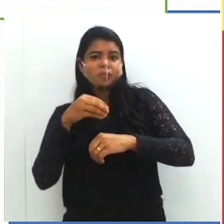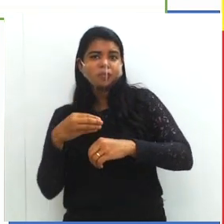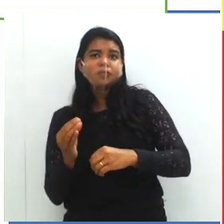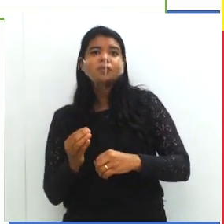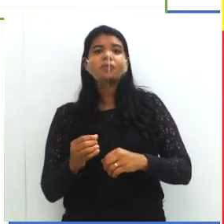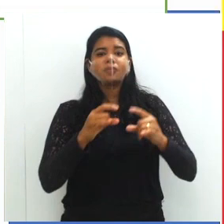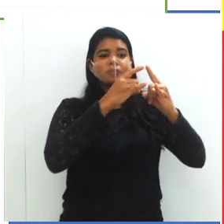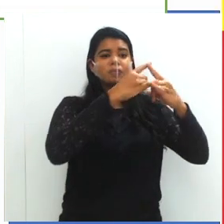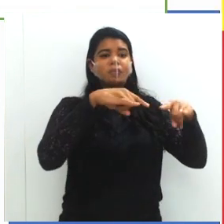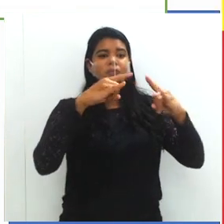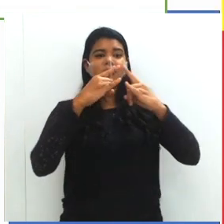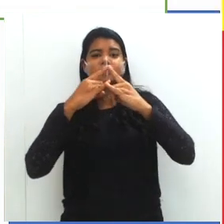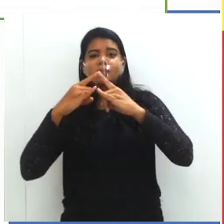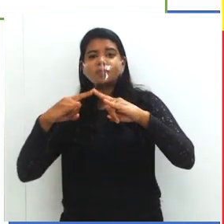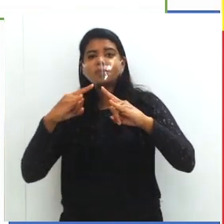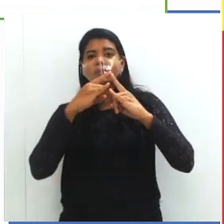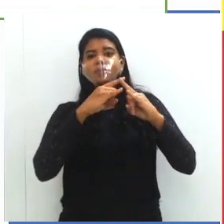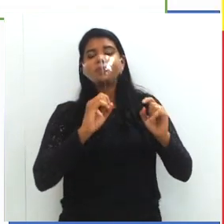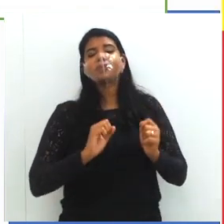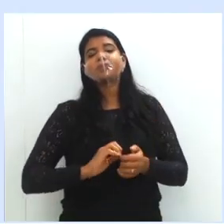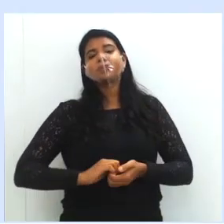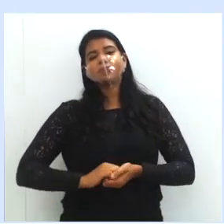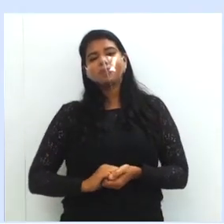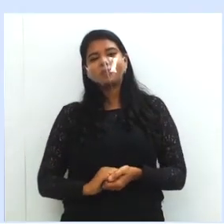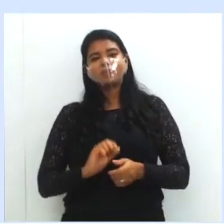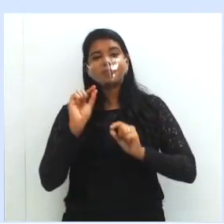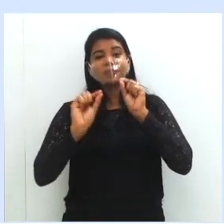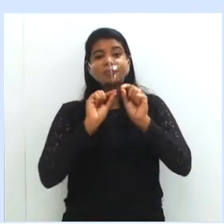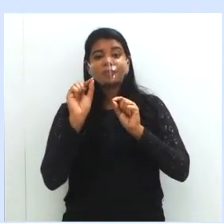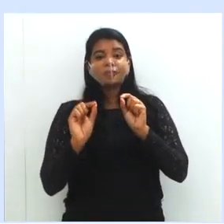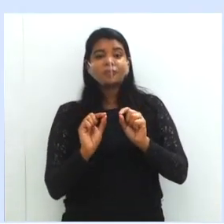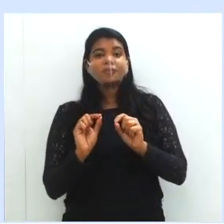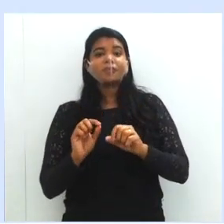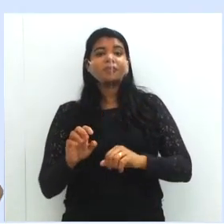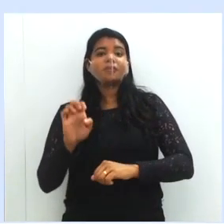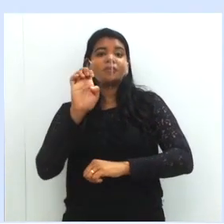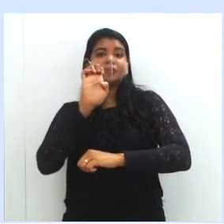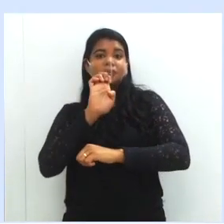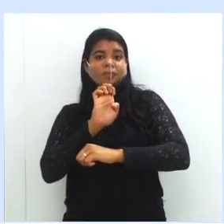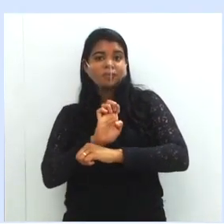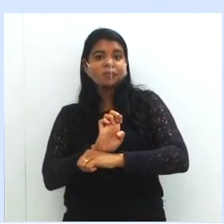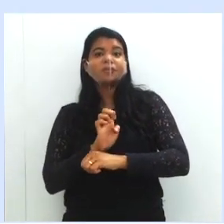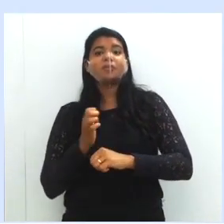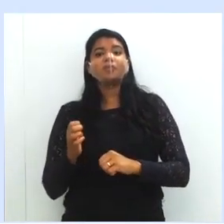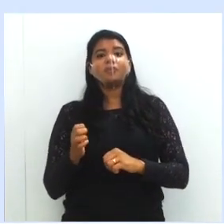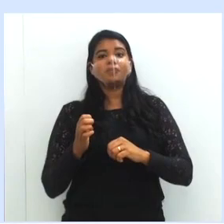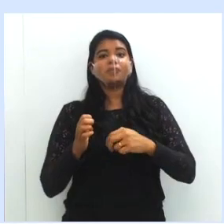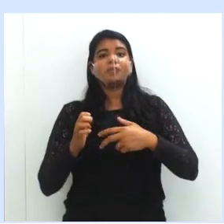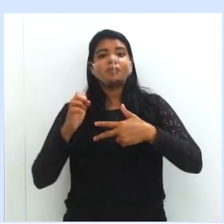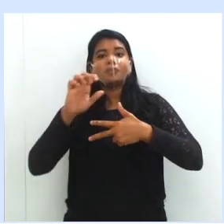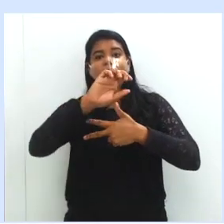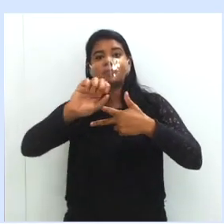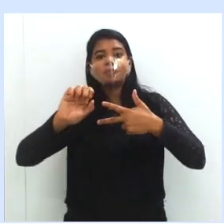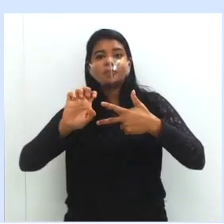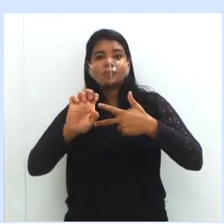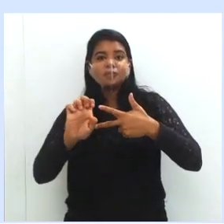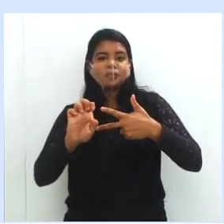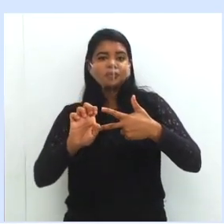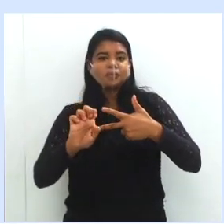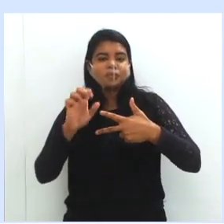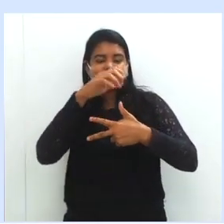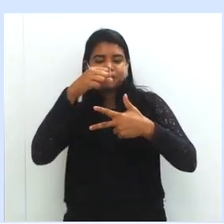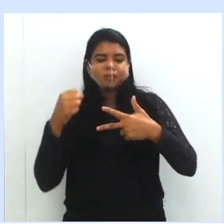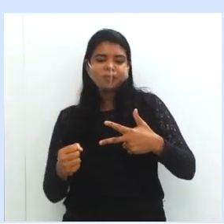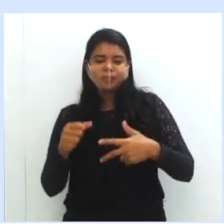atribuições institucionais. Ou seja, aquilo que o Estado tem para fazer para assegurar o seu